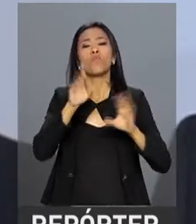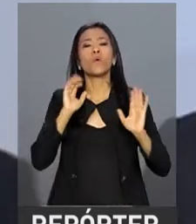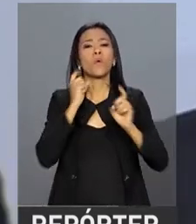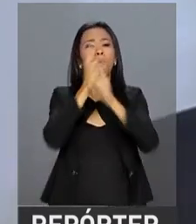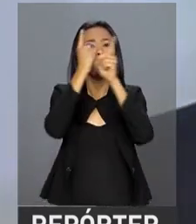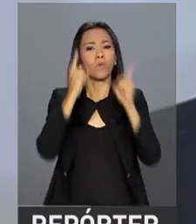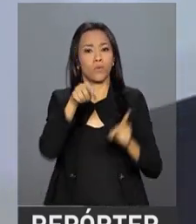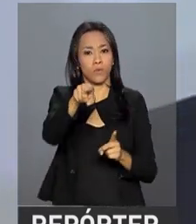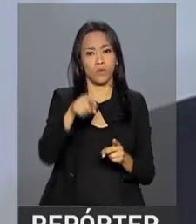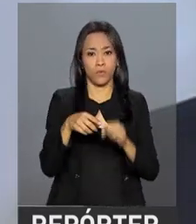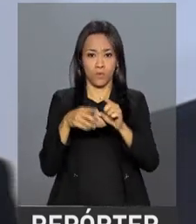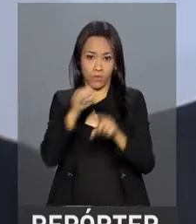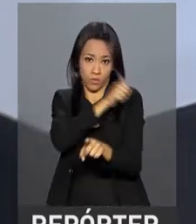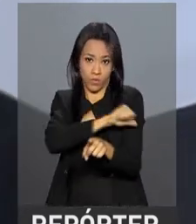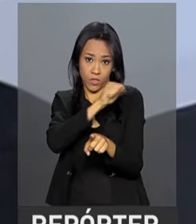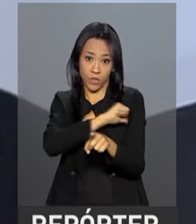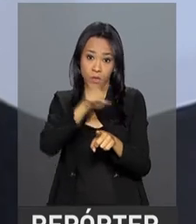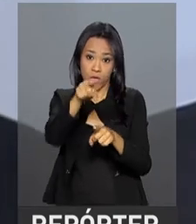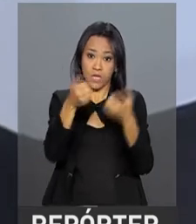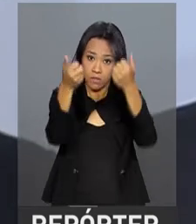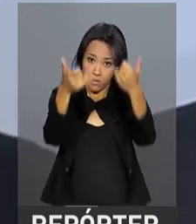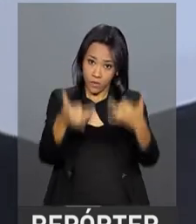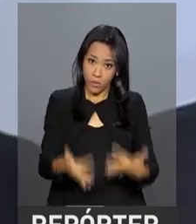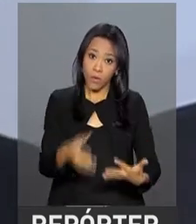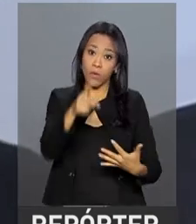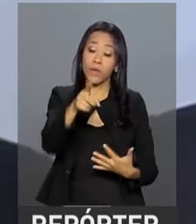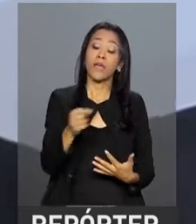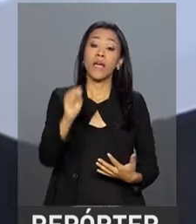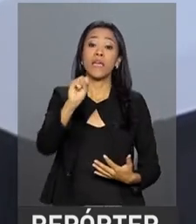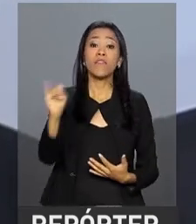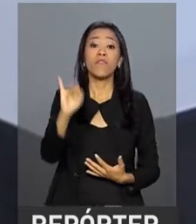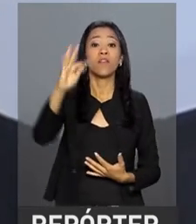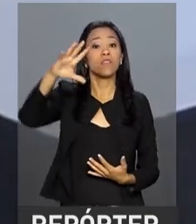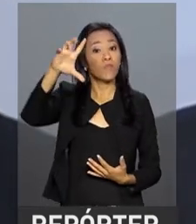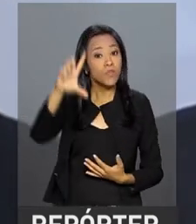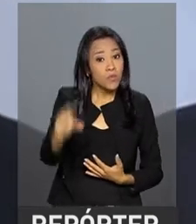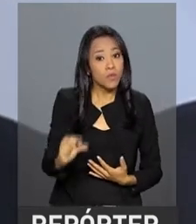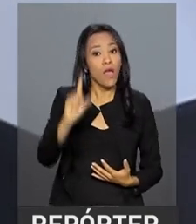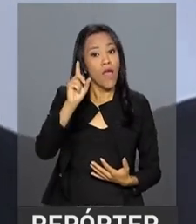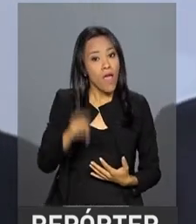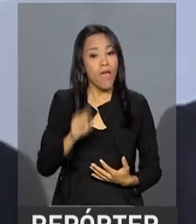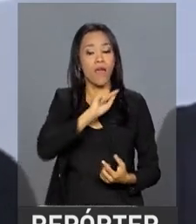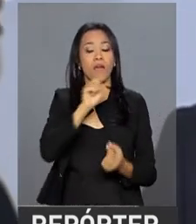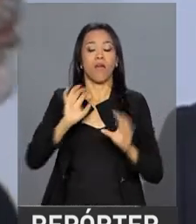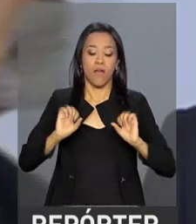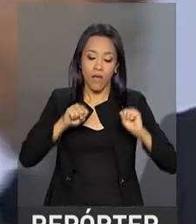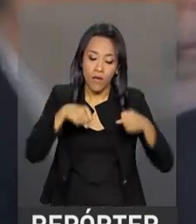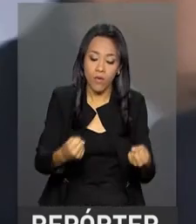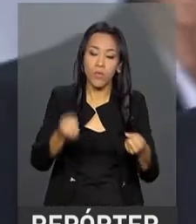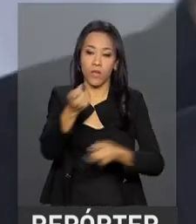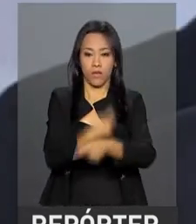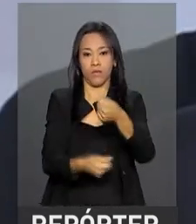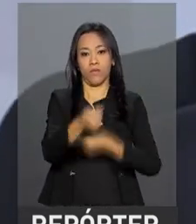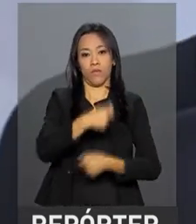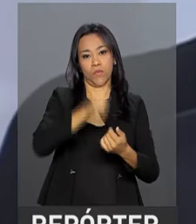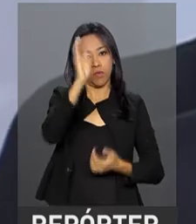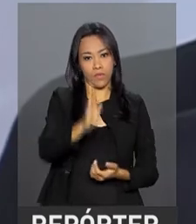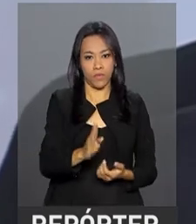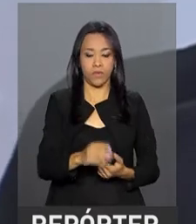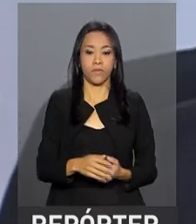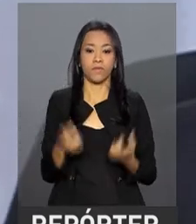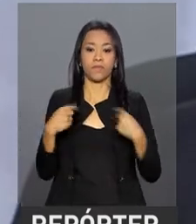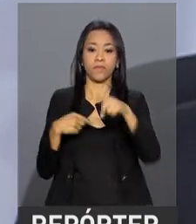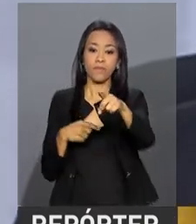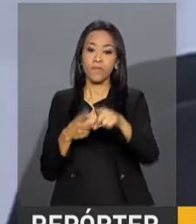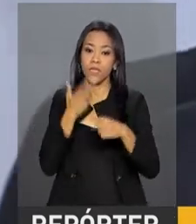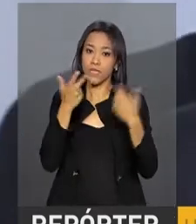Henrique Meirelles, comentou que a inflação em queda é parte do processo de recuperação da economia brasileira. Não há dúvida